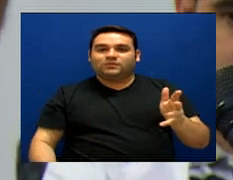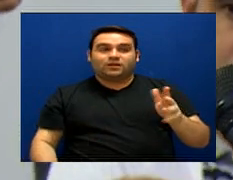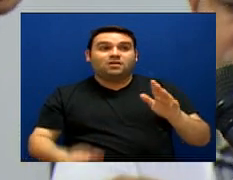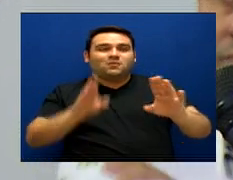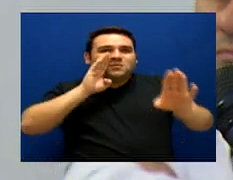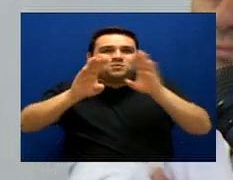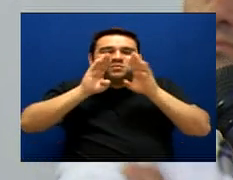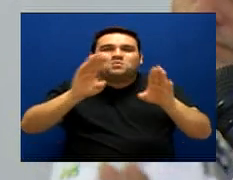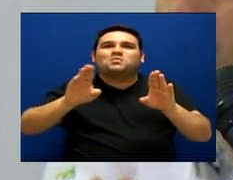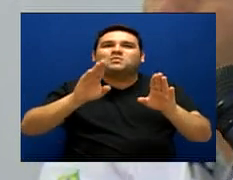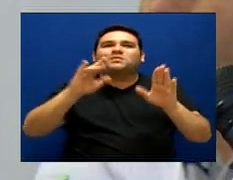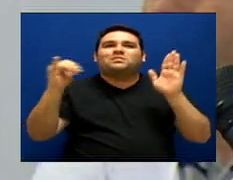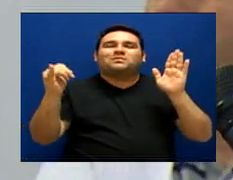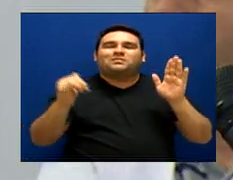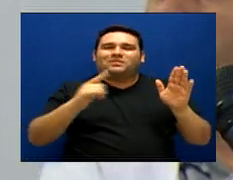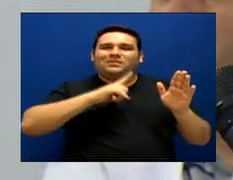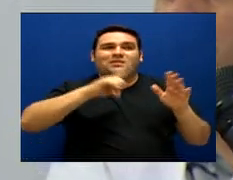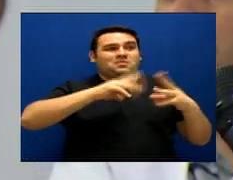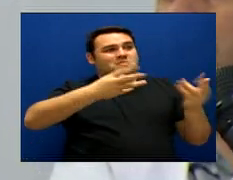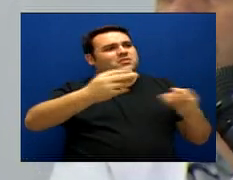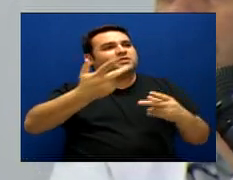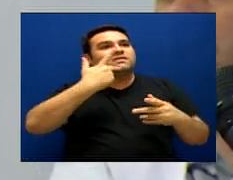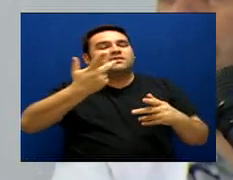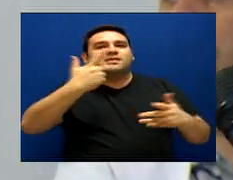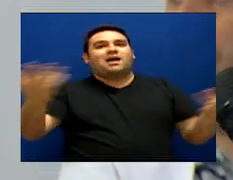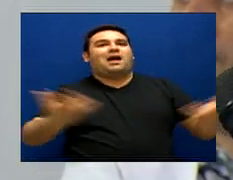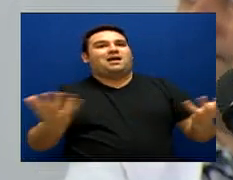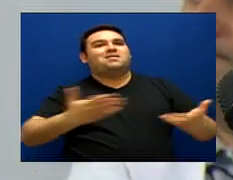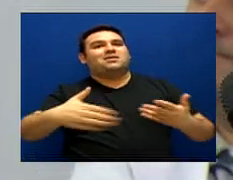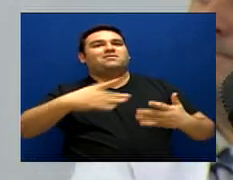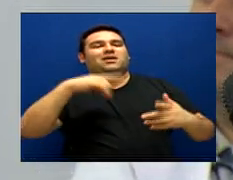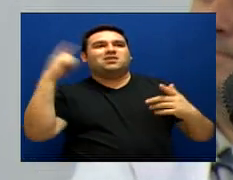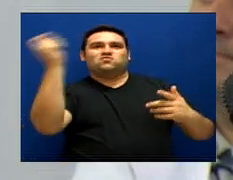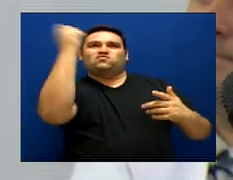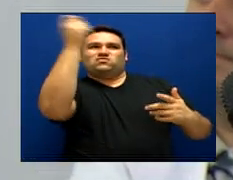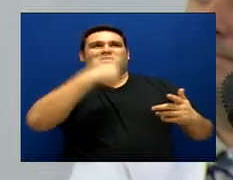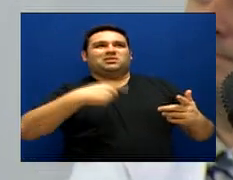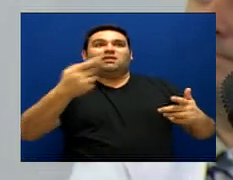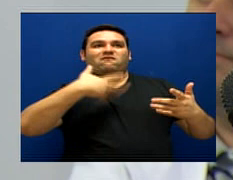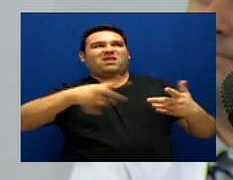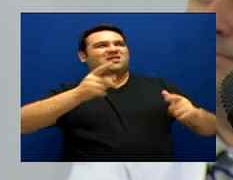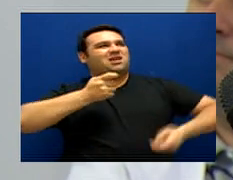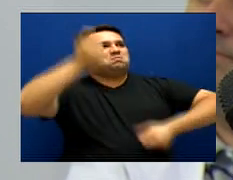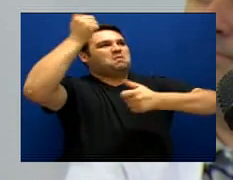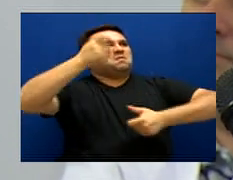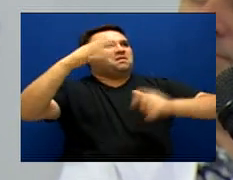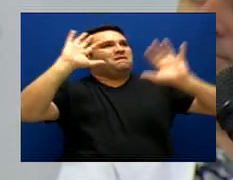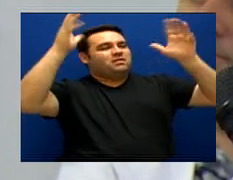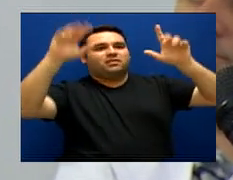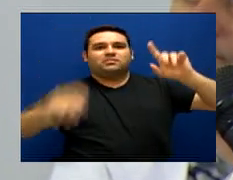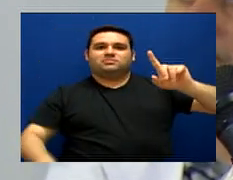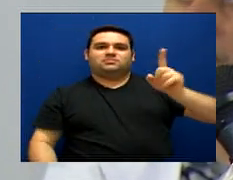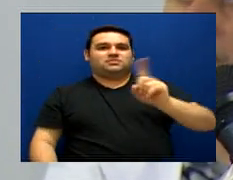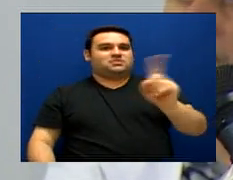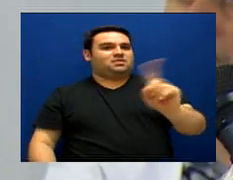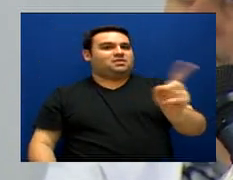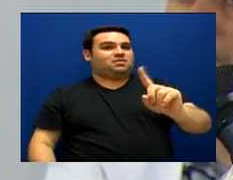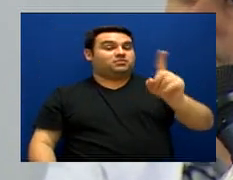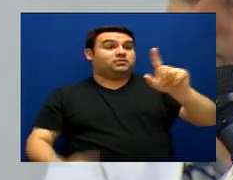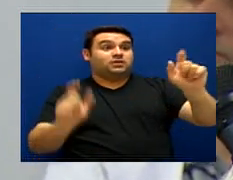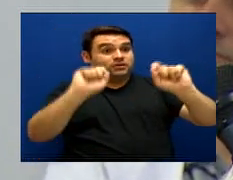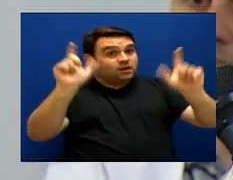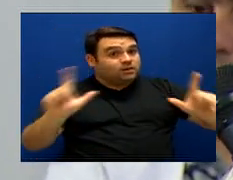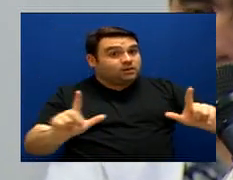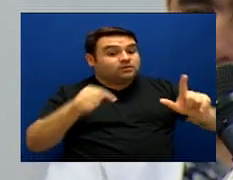redes sociais, em Sorocaba, já tinha gente falando, opa, agora vai cair a lei do rodeio, vamos comemorar, hein, gente? Não tem que cair, não. É só para